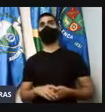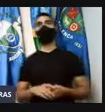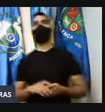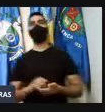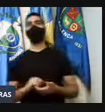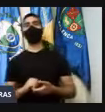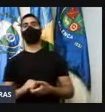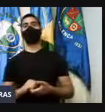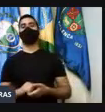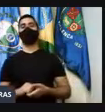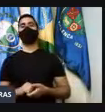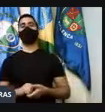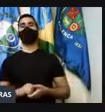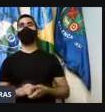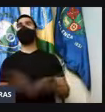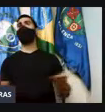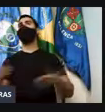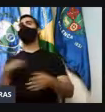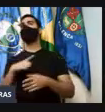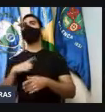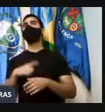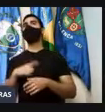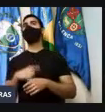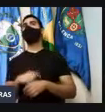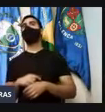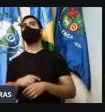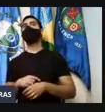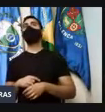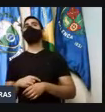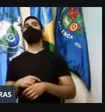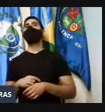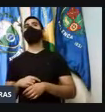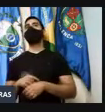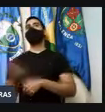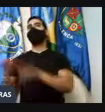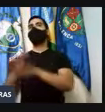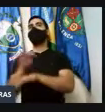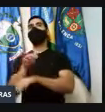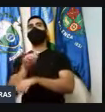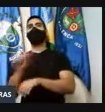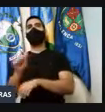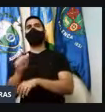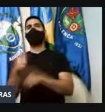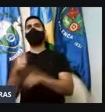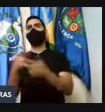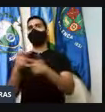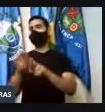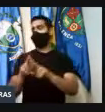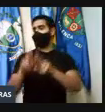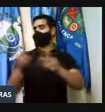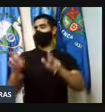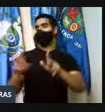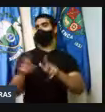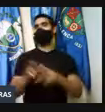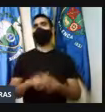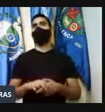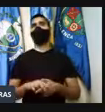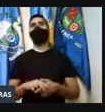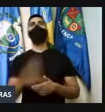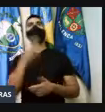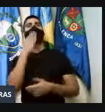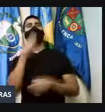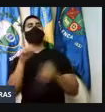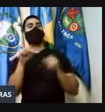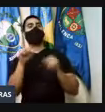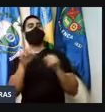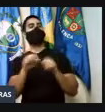existiu um chamamento da FAA, que é completamente diferente do requerimento que eu